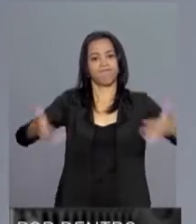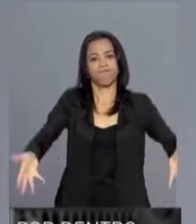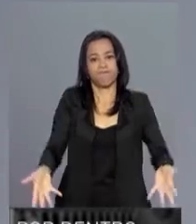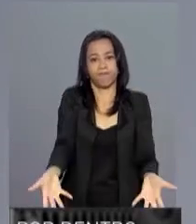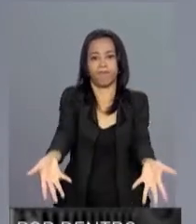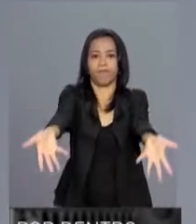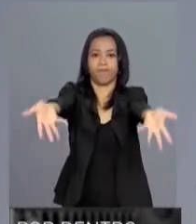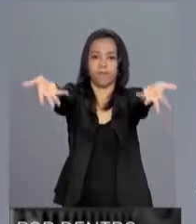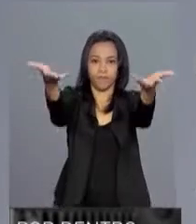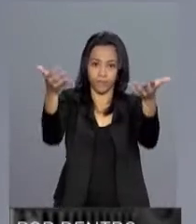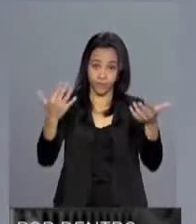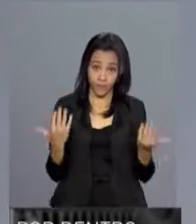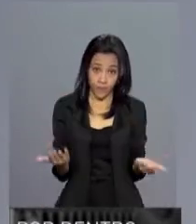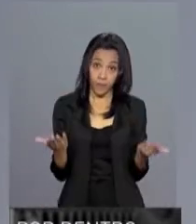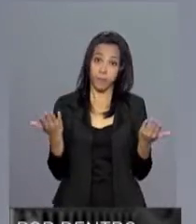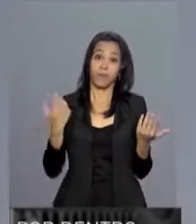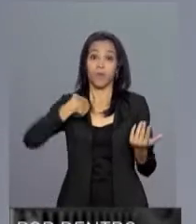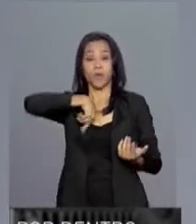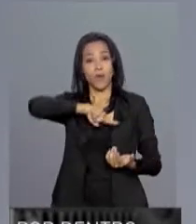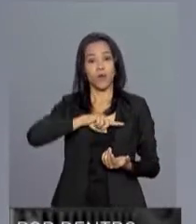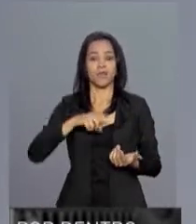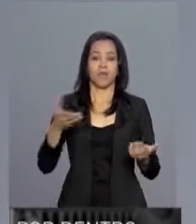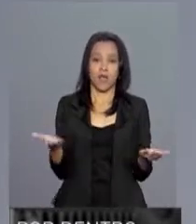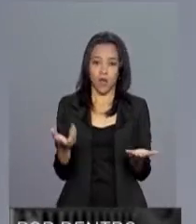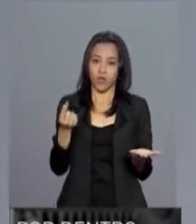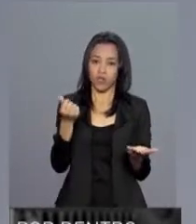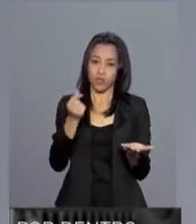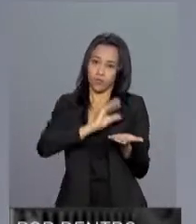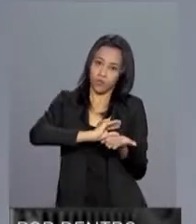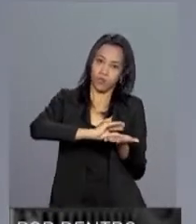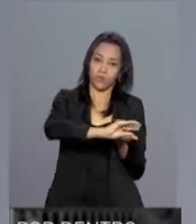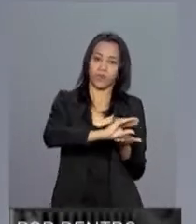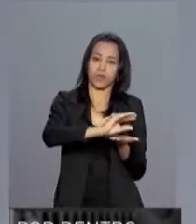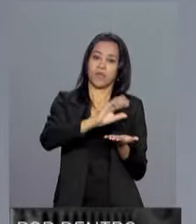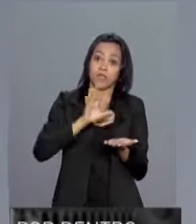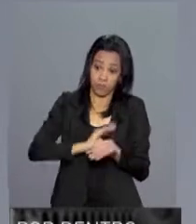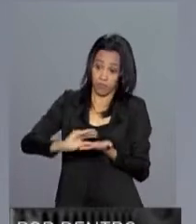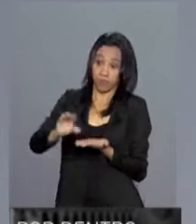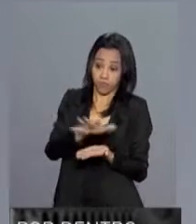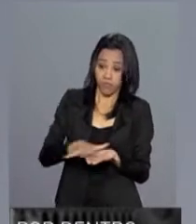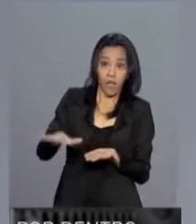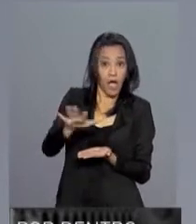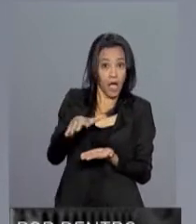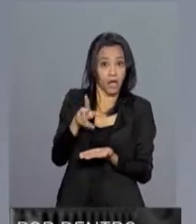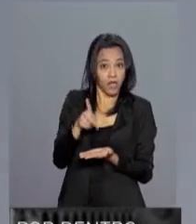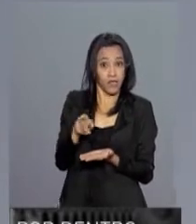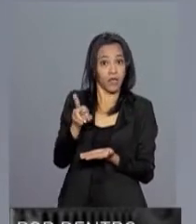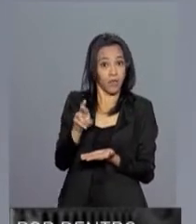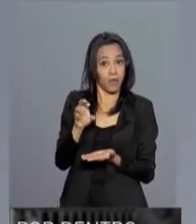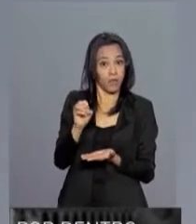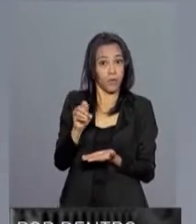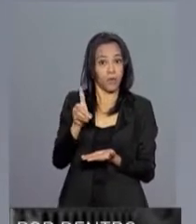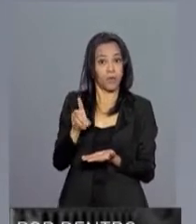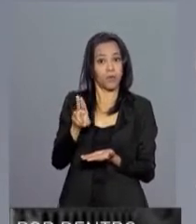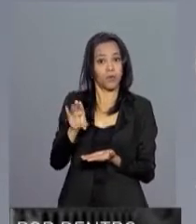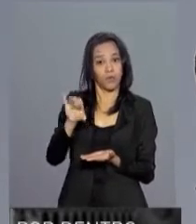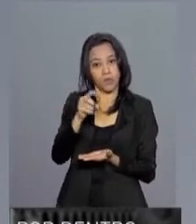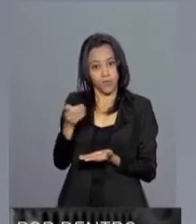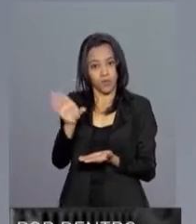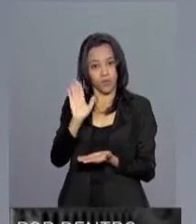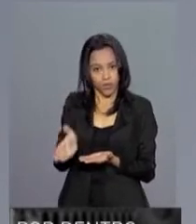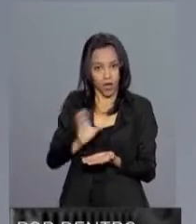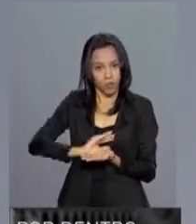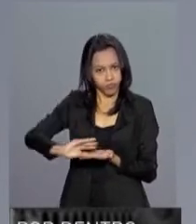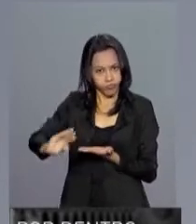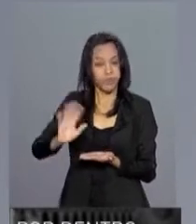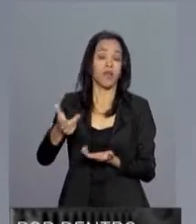potencializadas então estamos investindo agora também além de produção além de fazer moda investimento em produção que já foi feito nós estamos